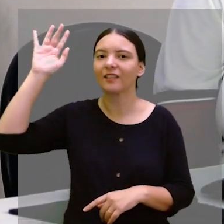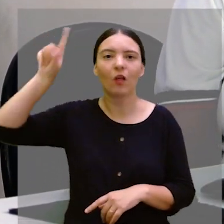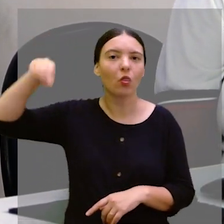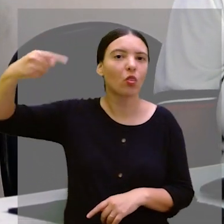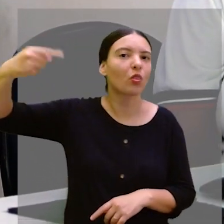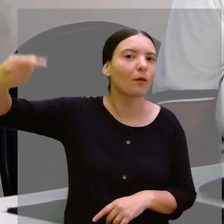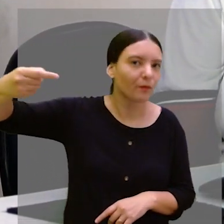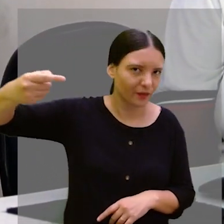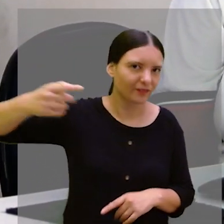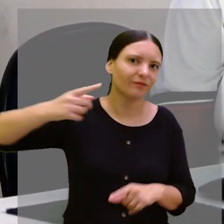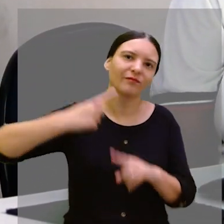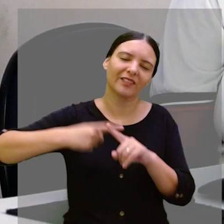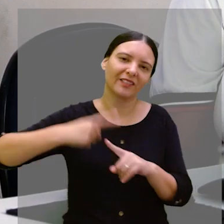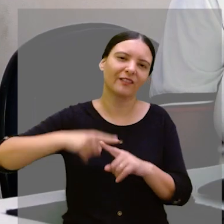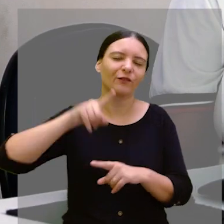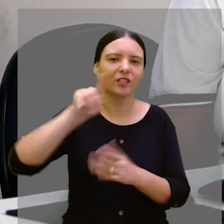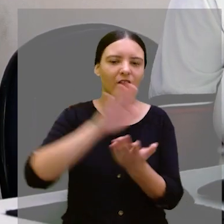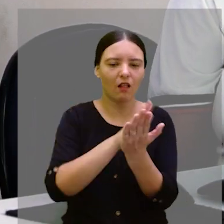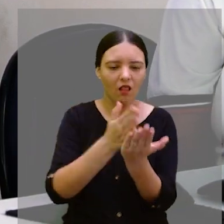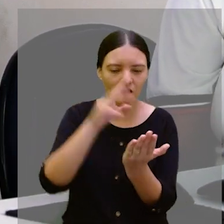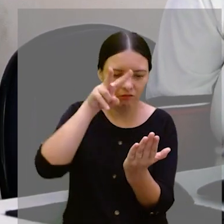é o impacto que a obra te dá